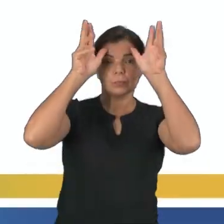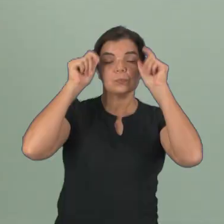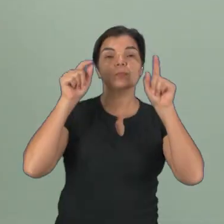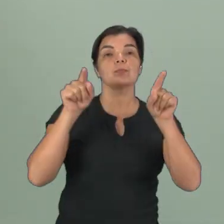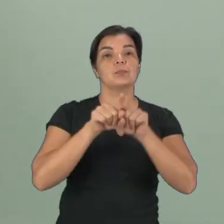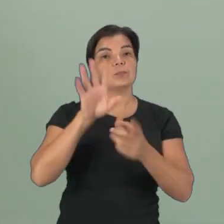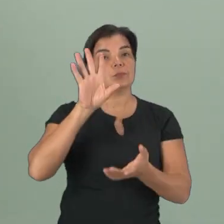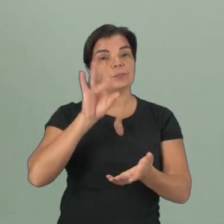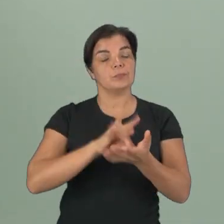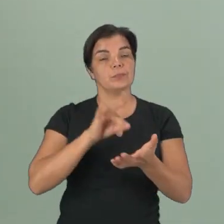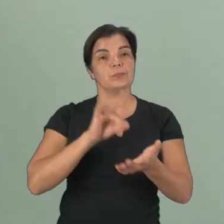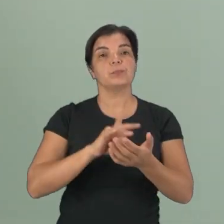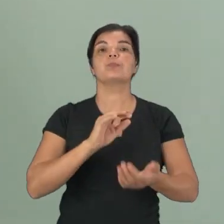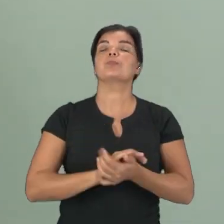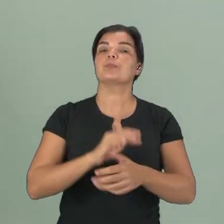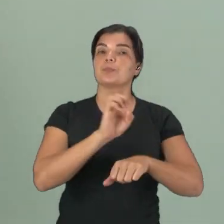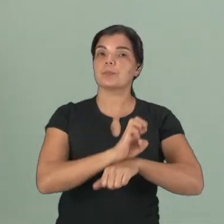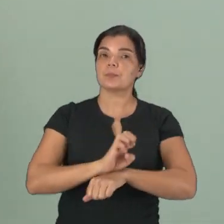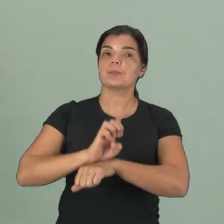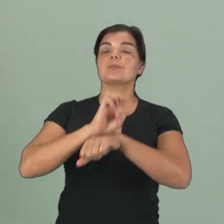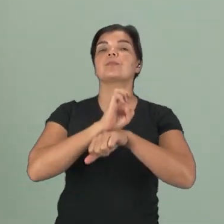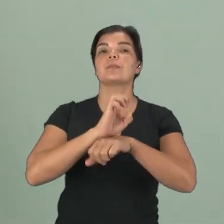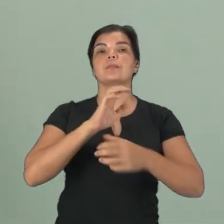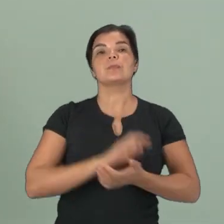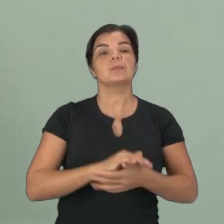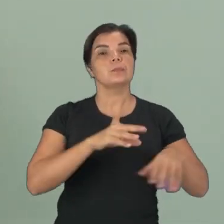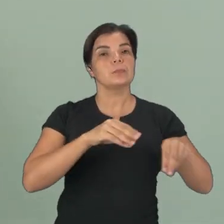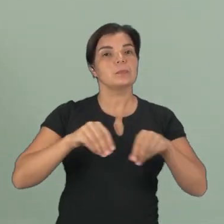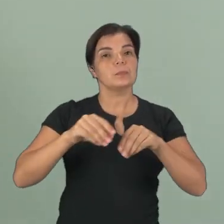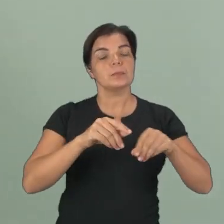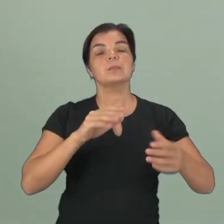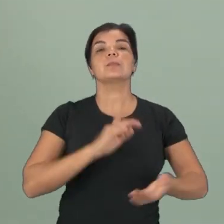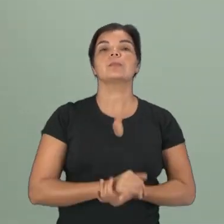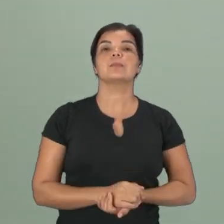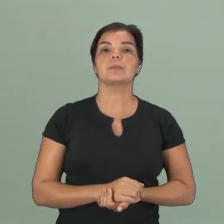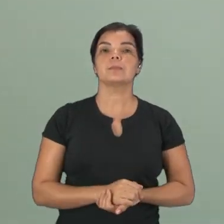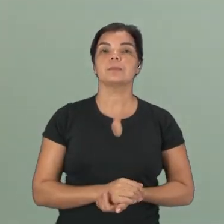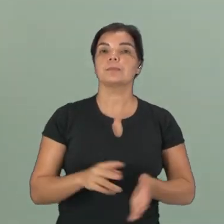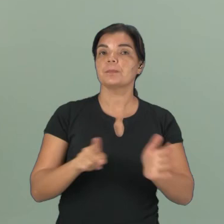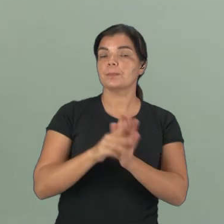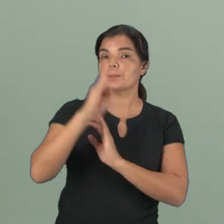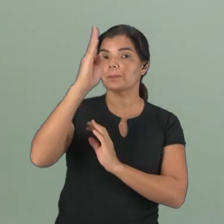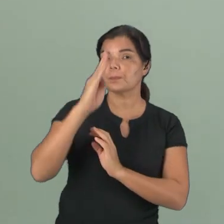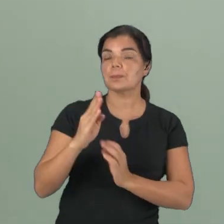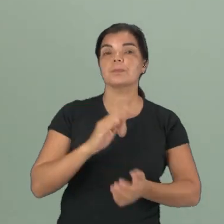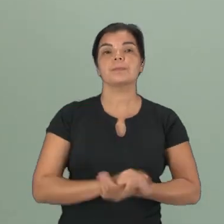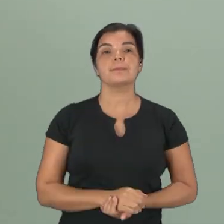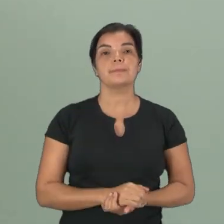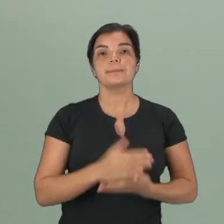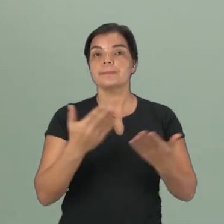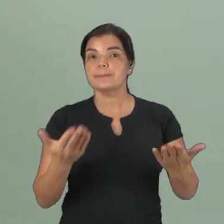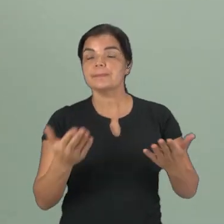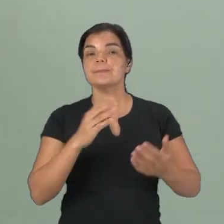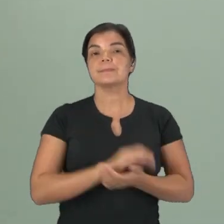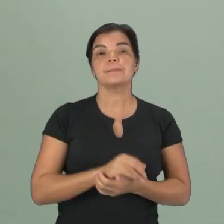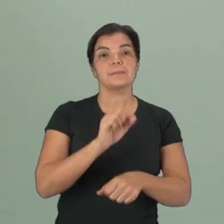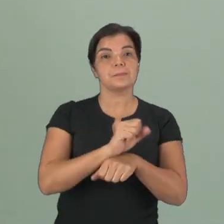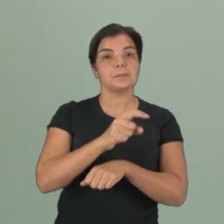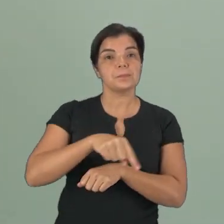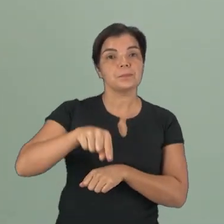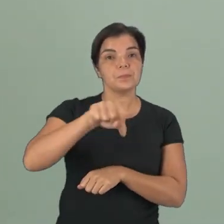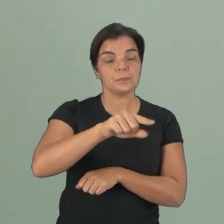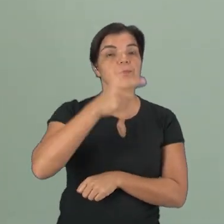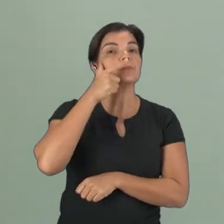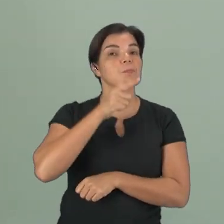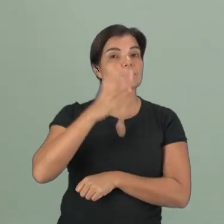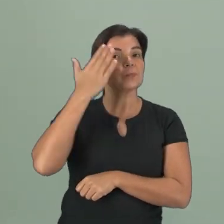torna efetivamente um estado, um território, na verdade, do Brasil, certo? Então é isso, eu espero que vocês tenham